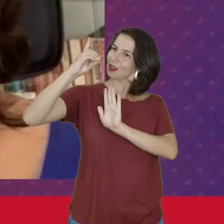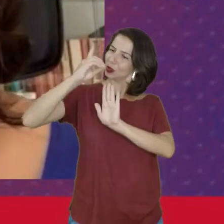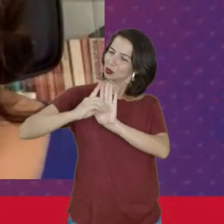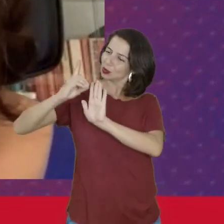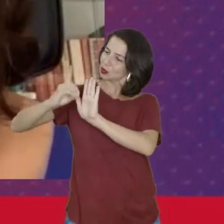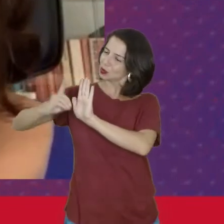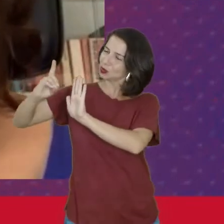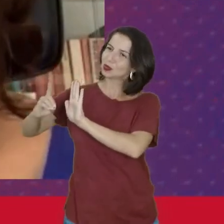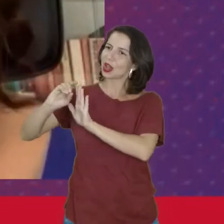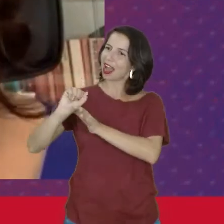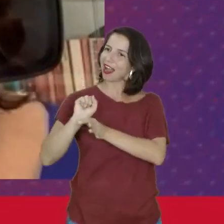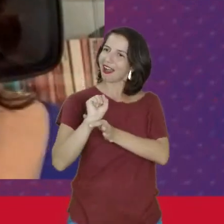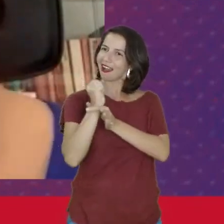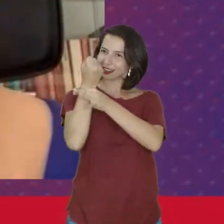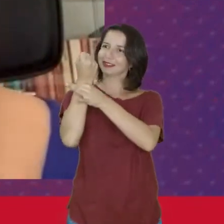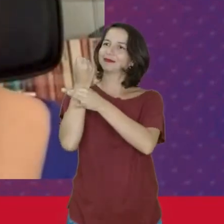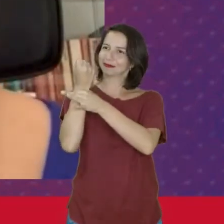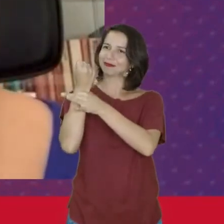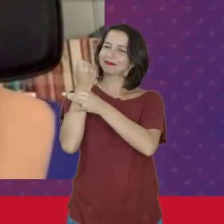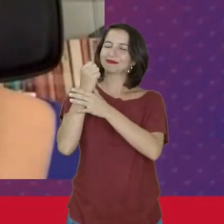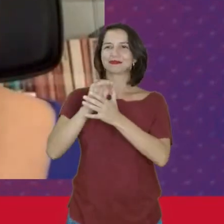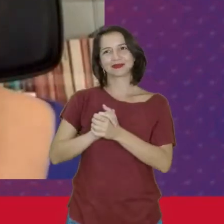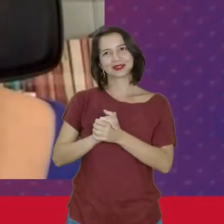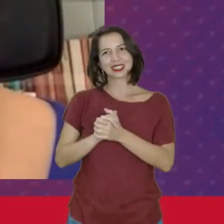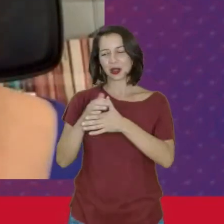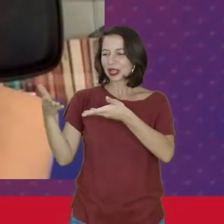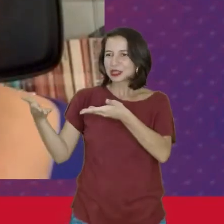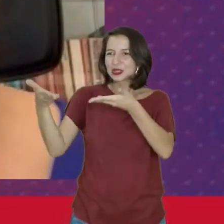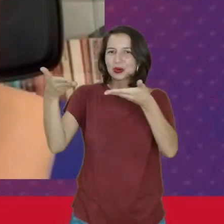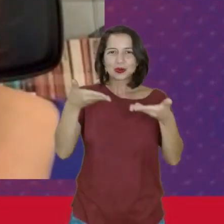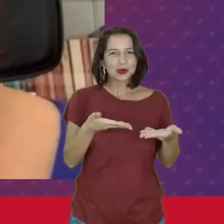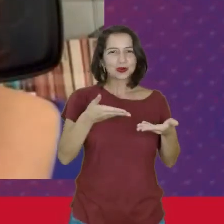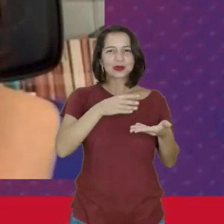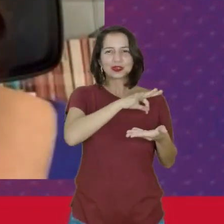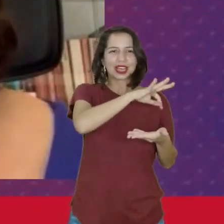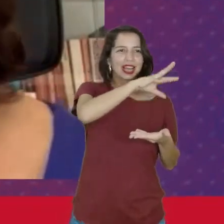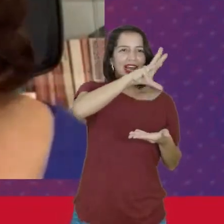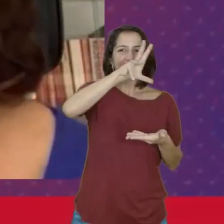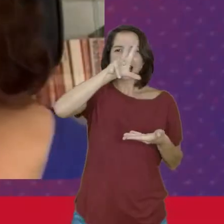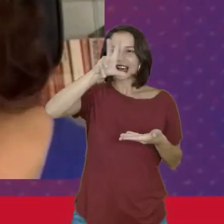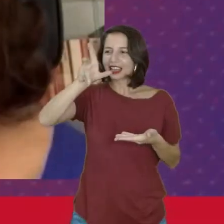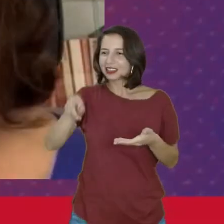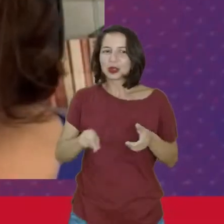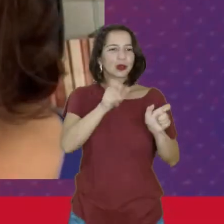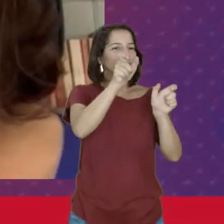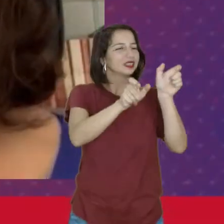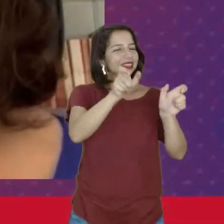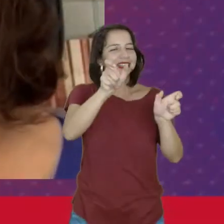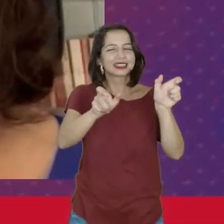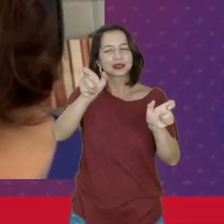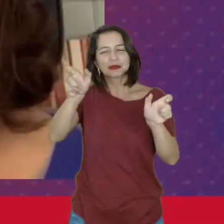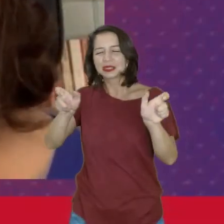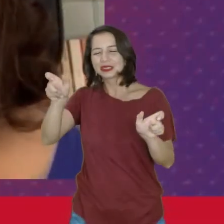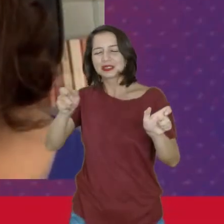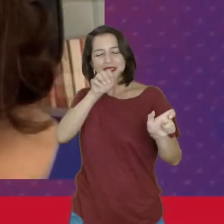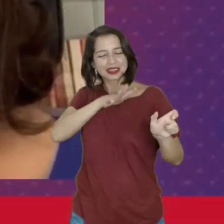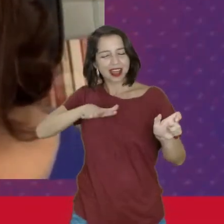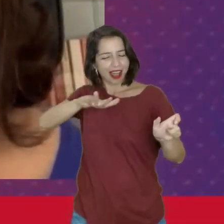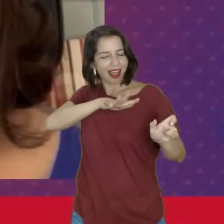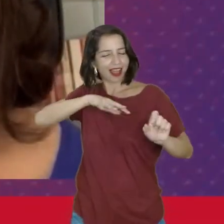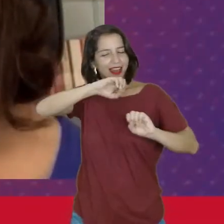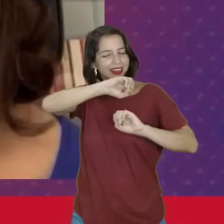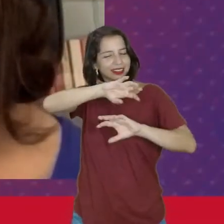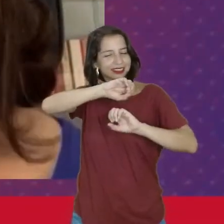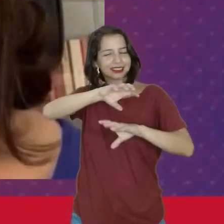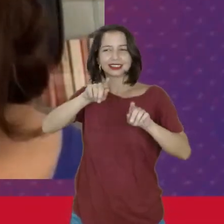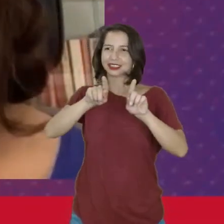aqui. Esse é um convite a todas as pessoas da educação, mas é um convite a todas as pessoas da sociedade